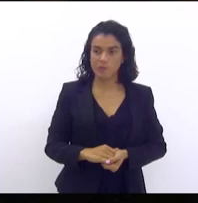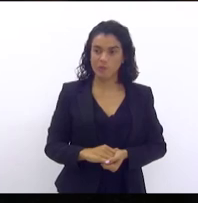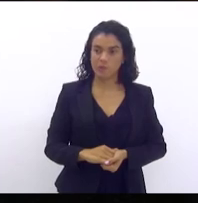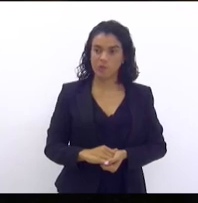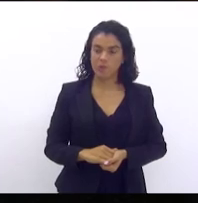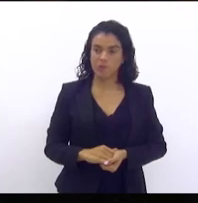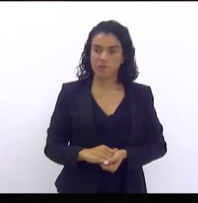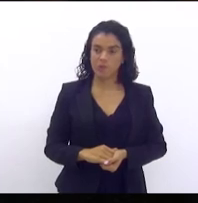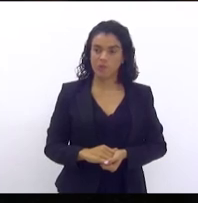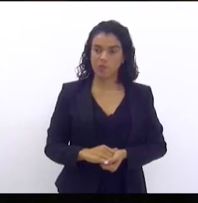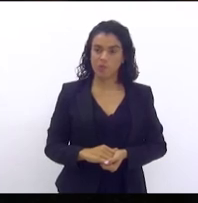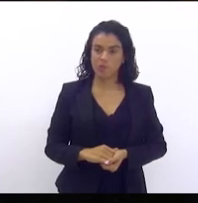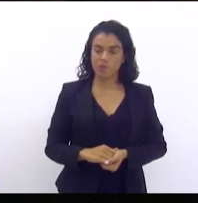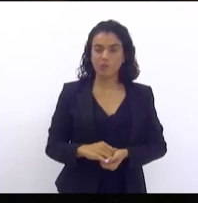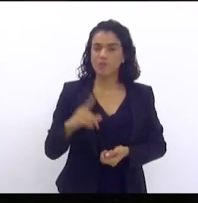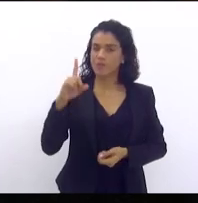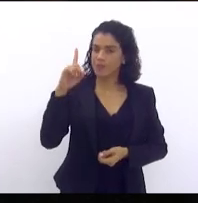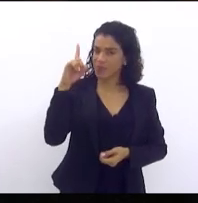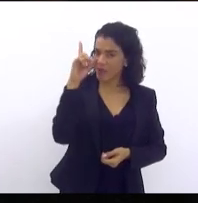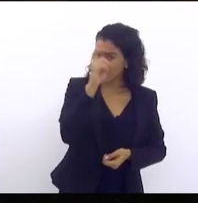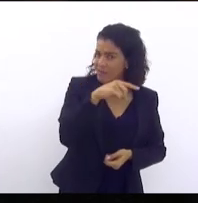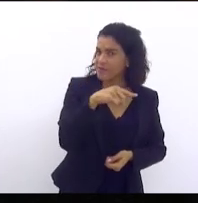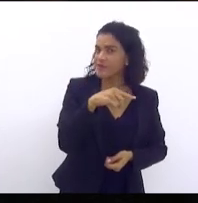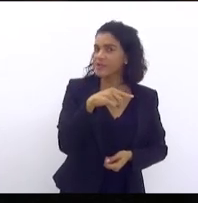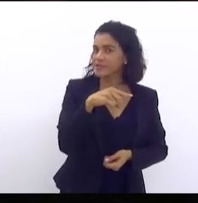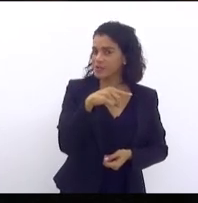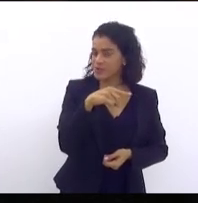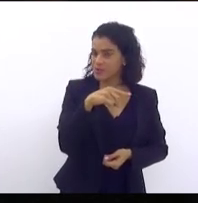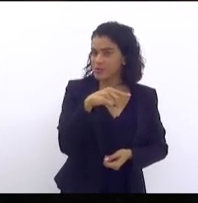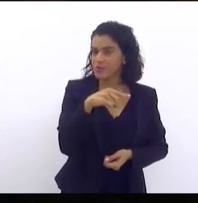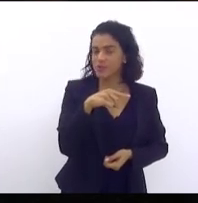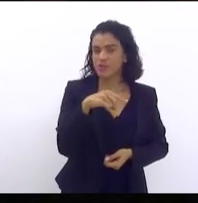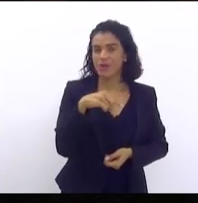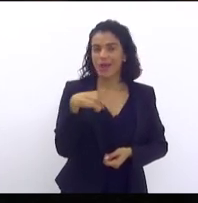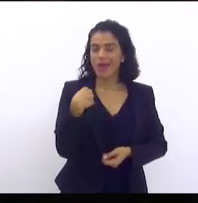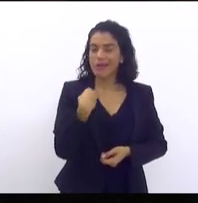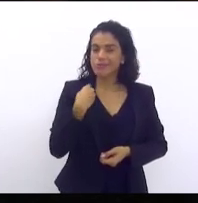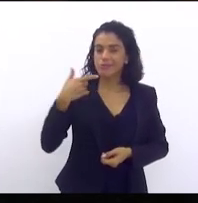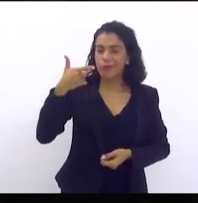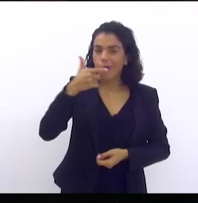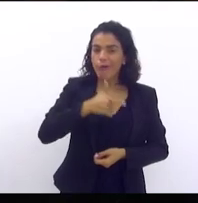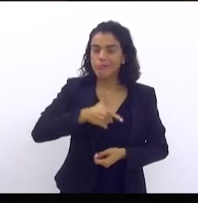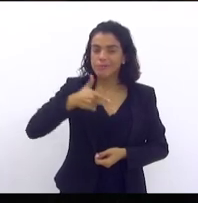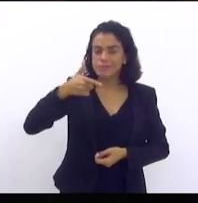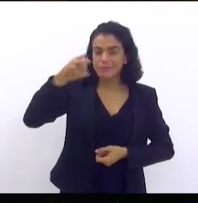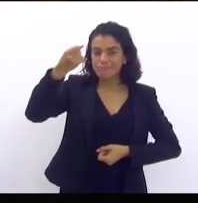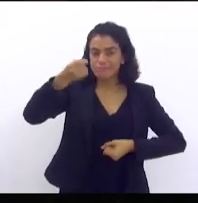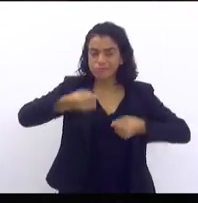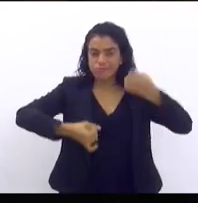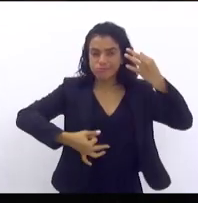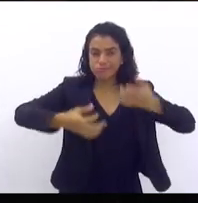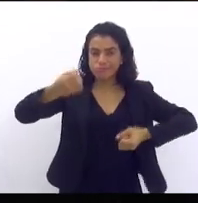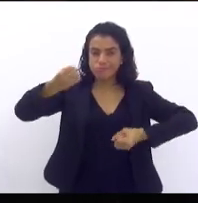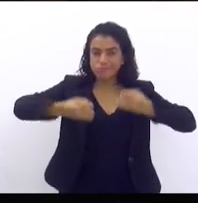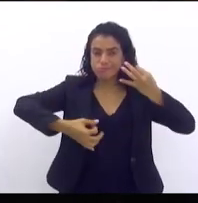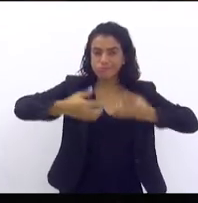centro. É difícil, senhor presidente, a gente, em palavras, querer